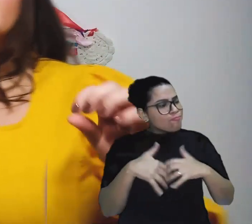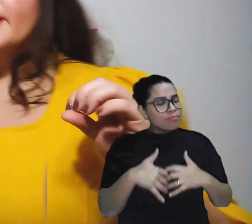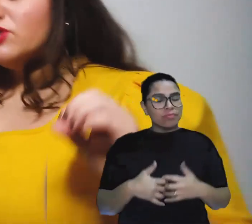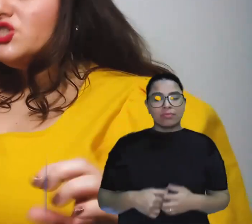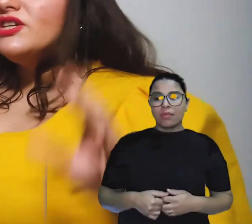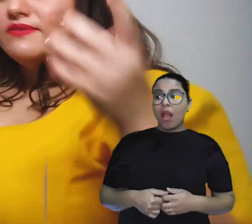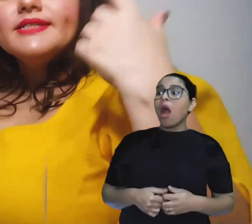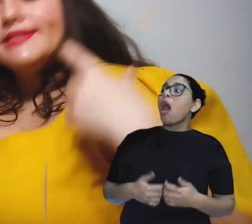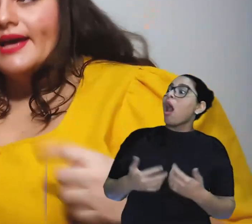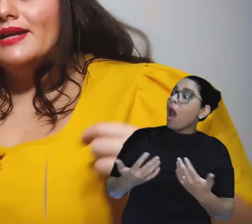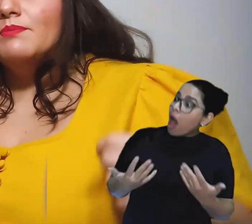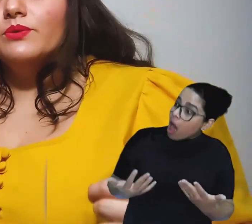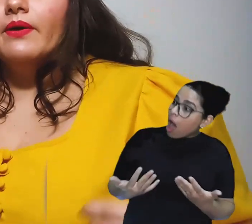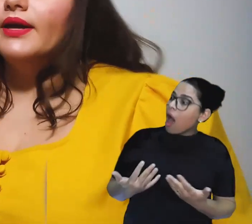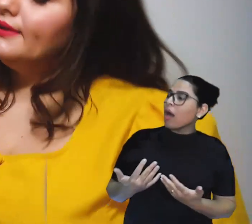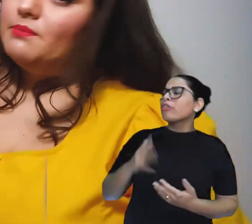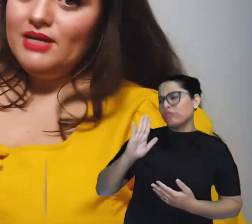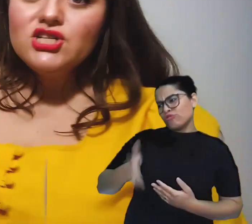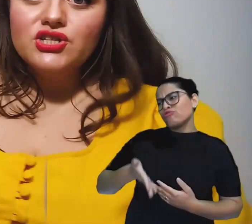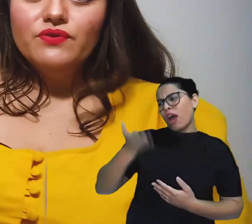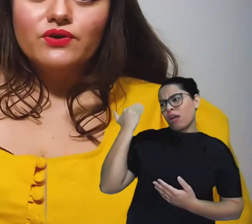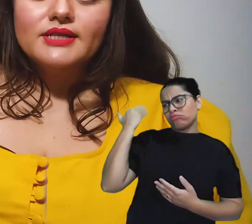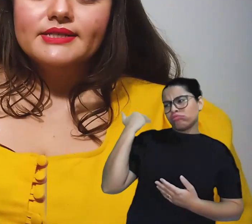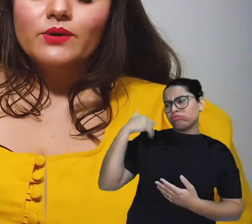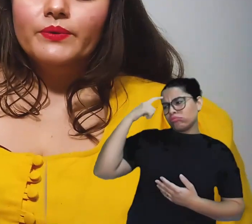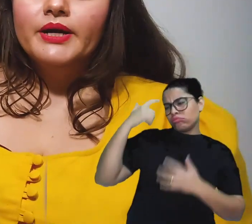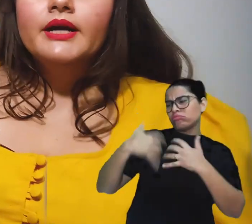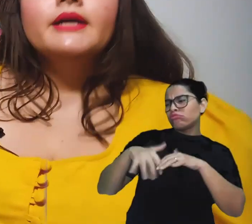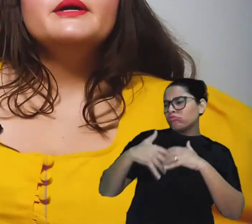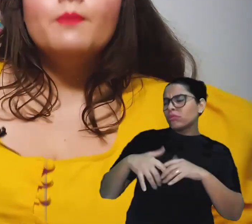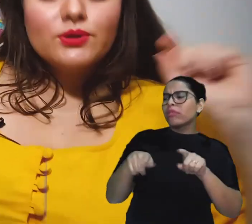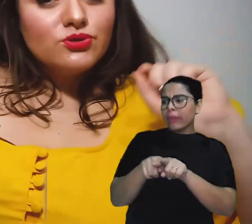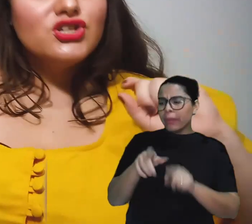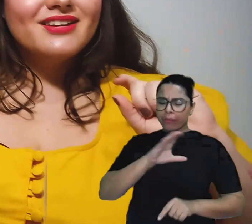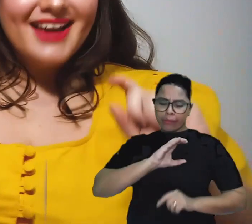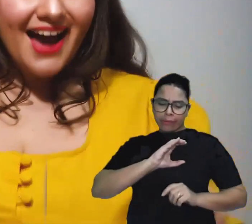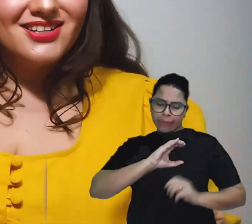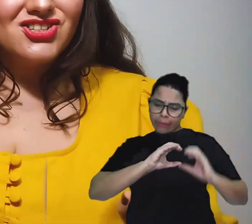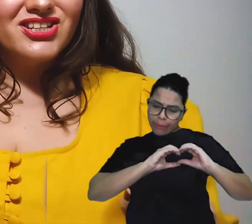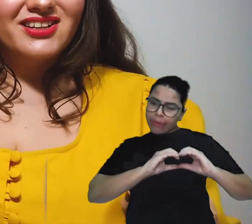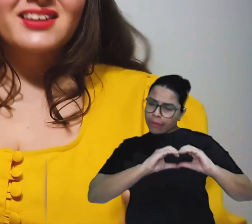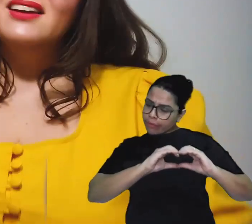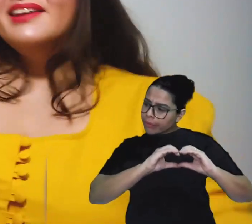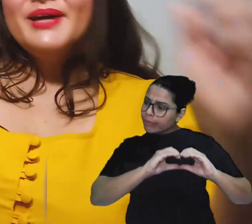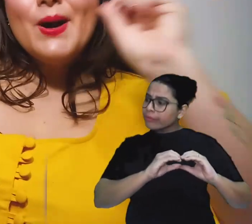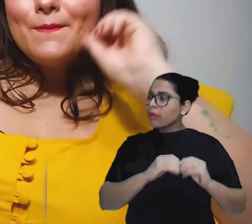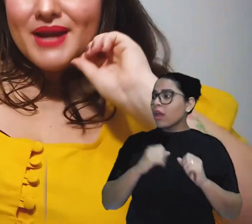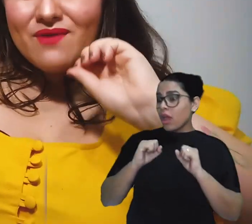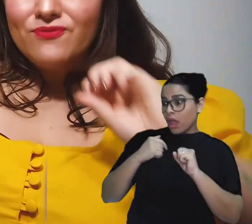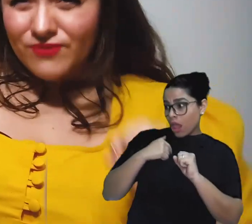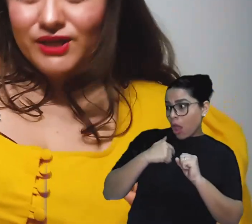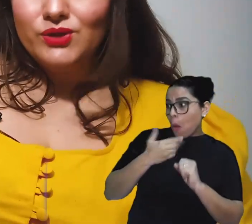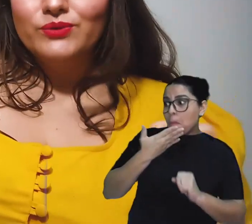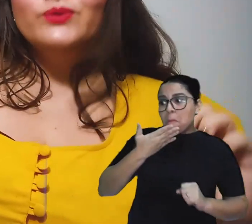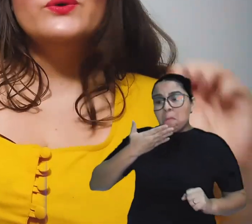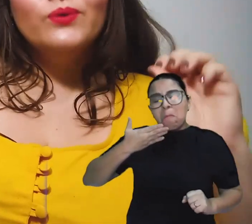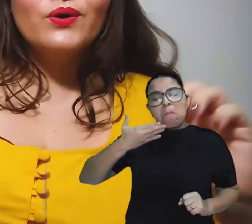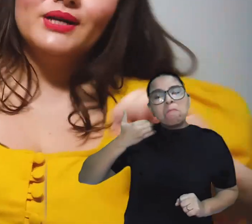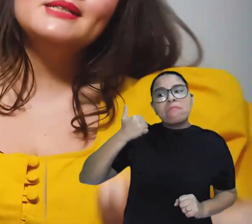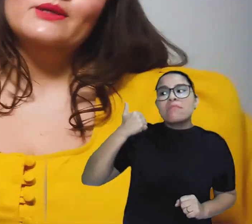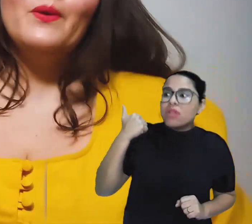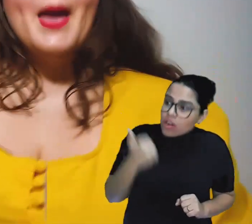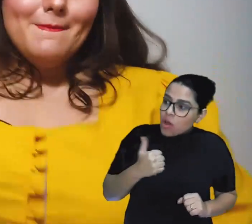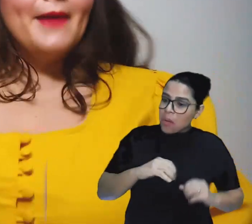Olha, eu já tive cérebro e também já tive coração. E eu posso te garantir que eu prefiro